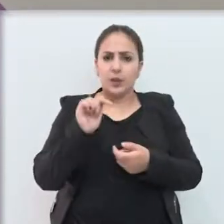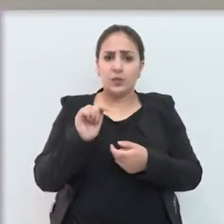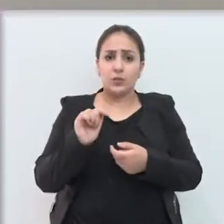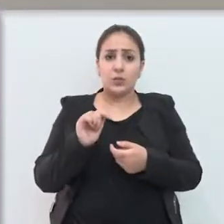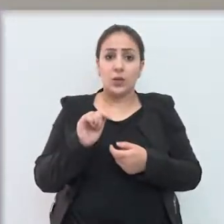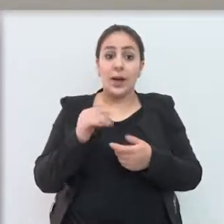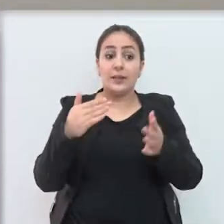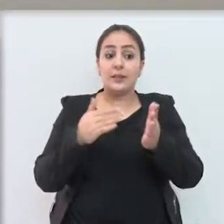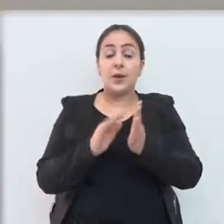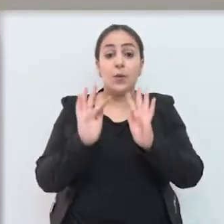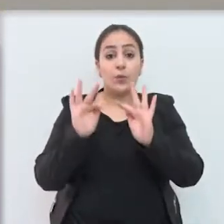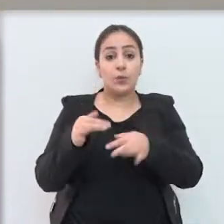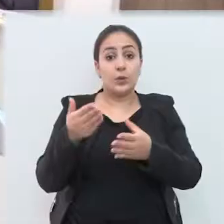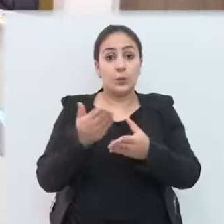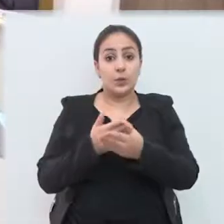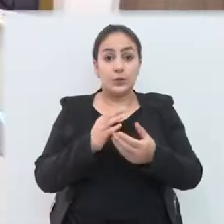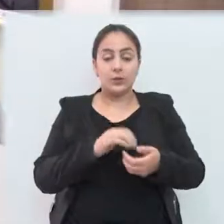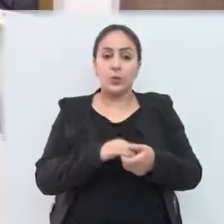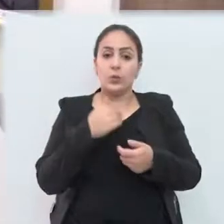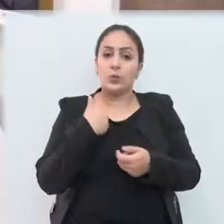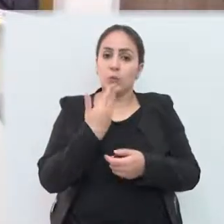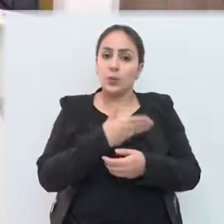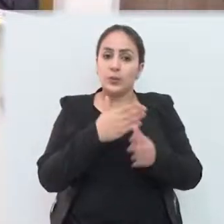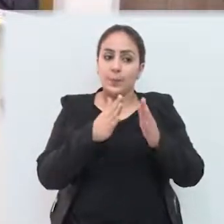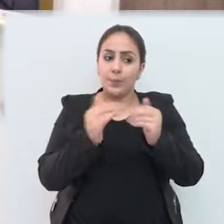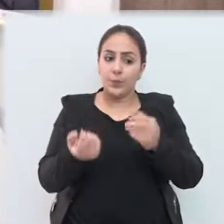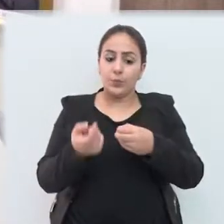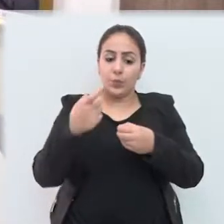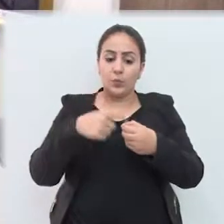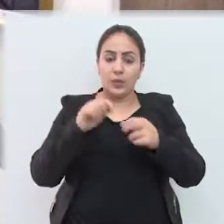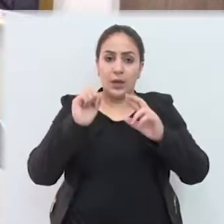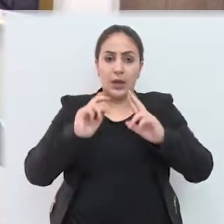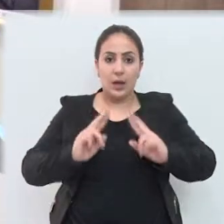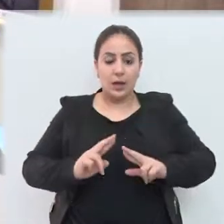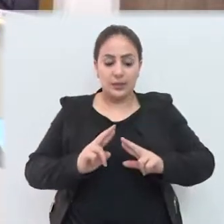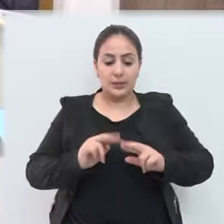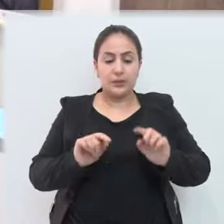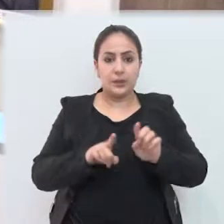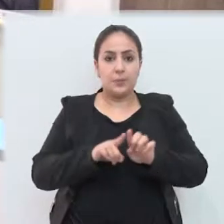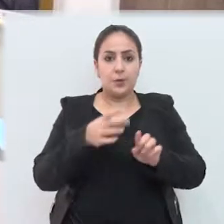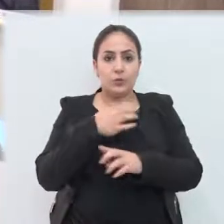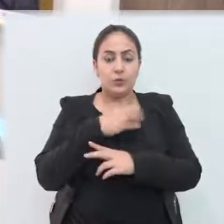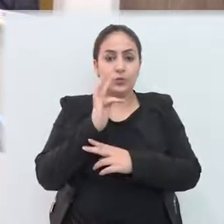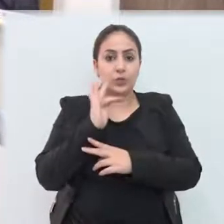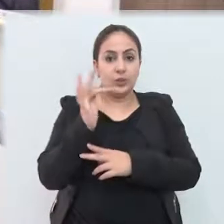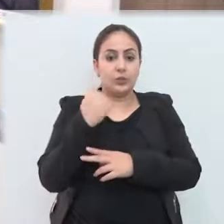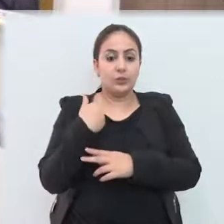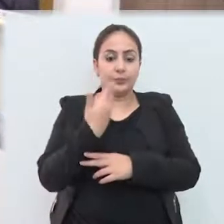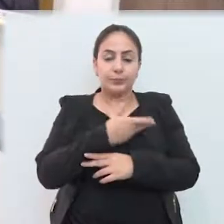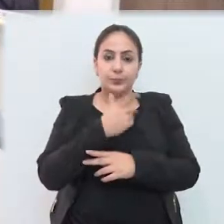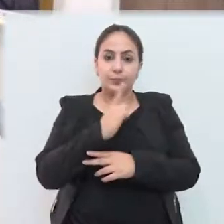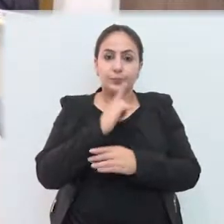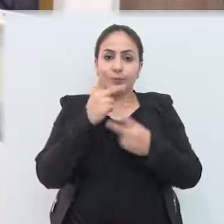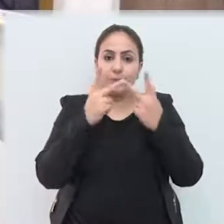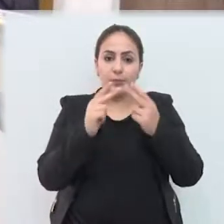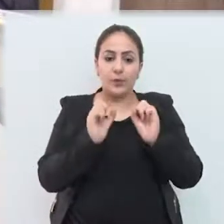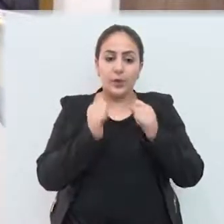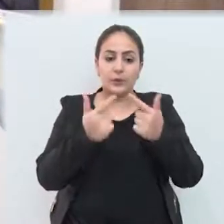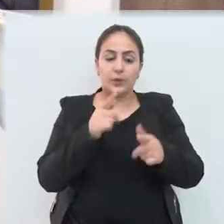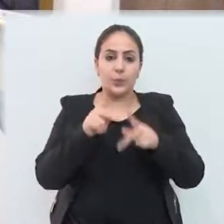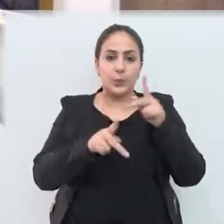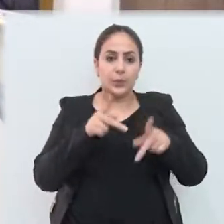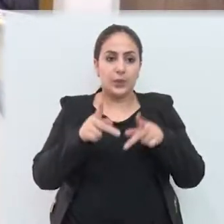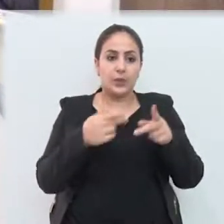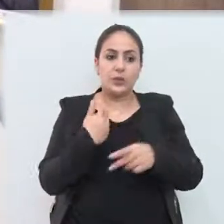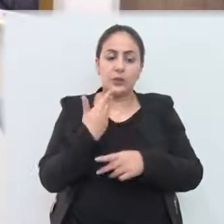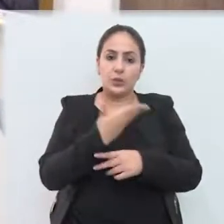válida até o fim do processo. Nós pedimos, então, a devolução, a reversão da área e o mecanismo federal que nós tínhamos, então, era como uma ação